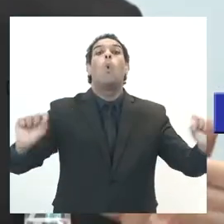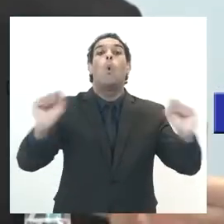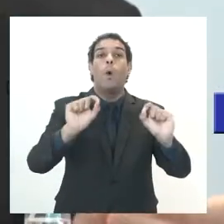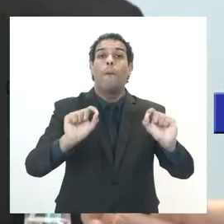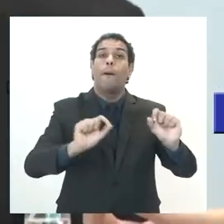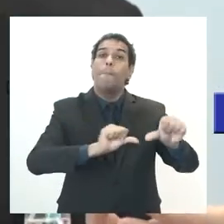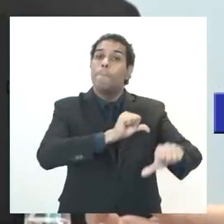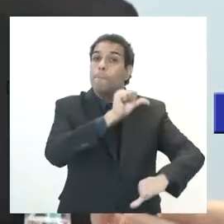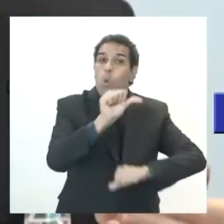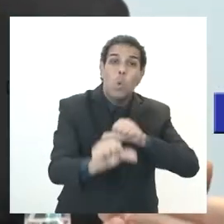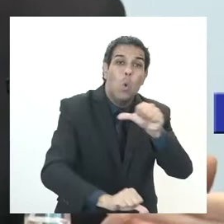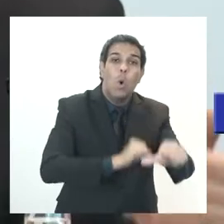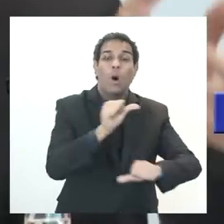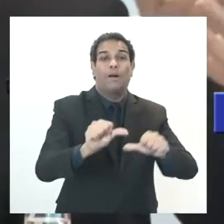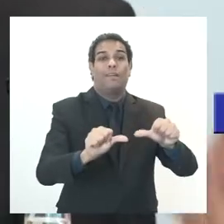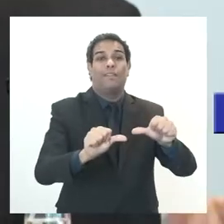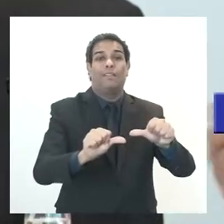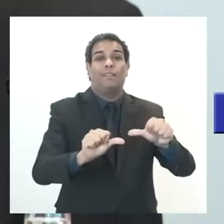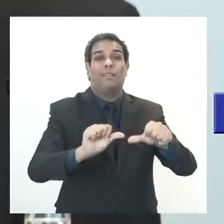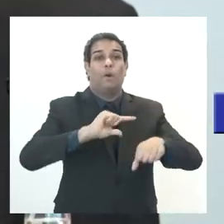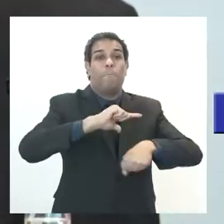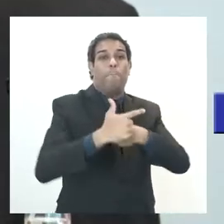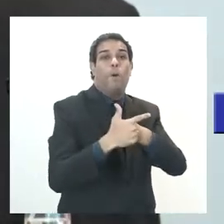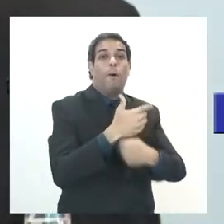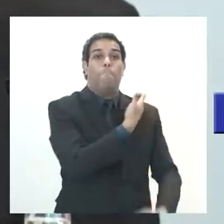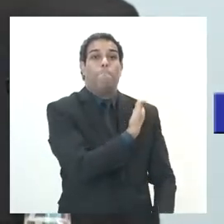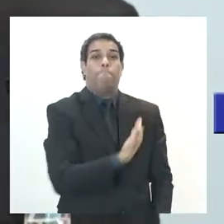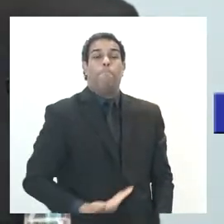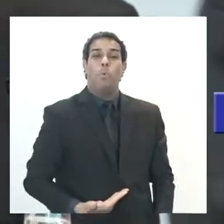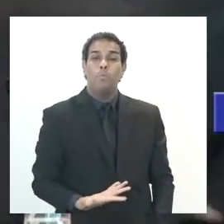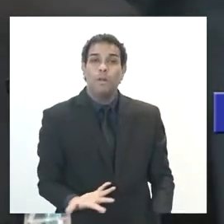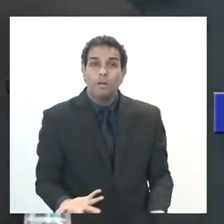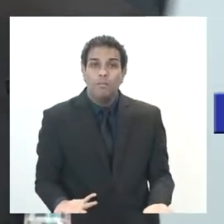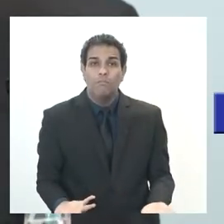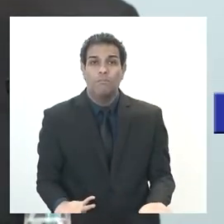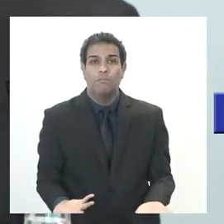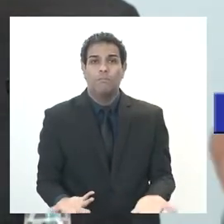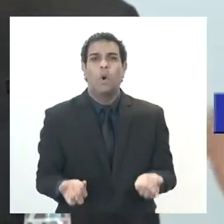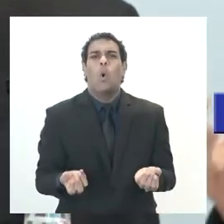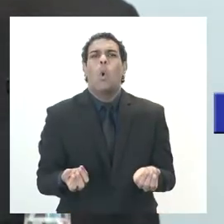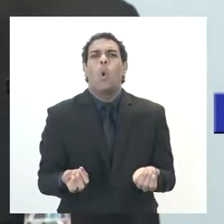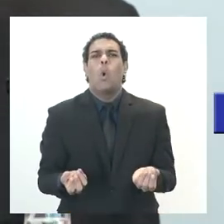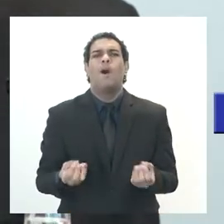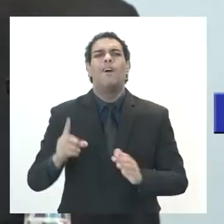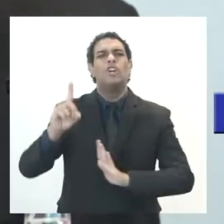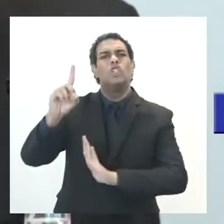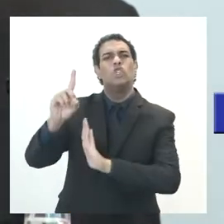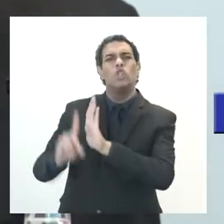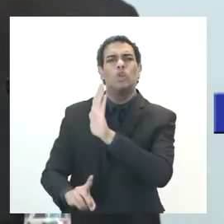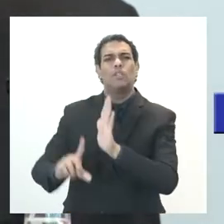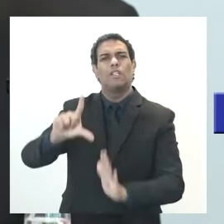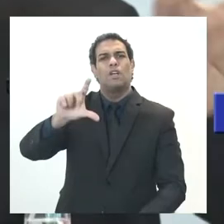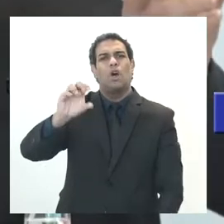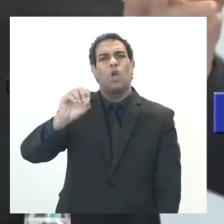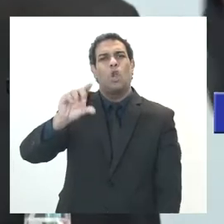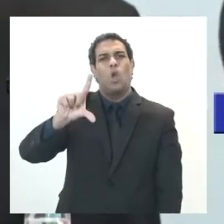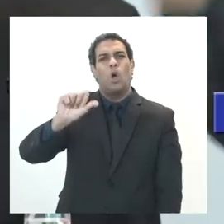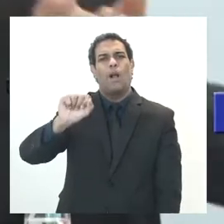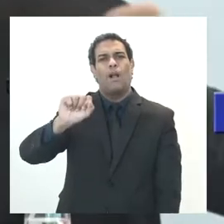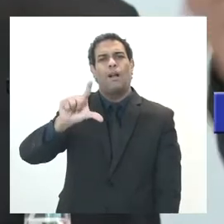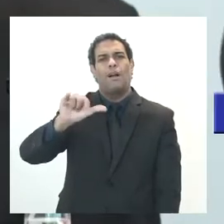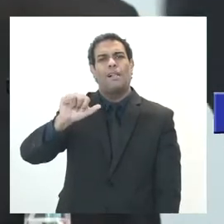desestatização do estado brasileiro e o que que o dono da Localiza faz